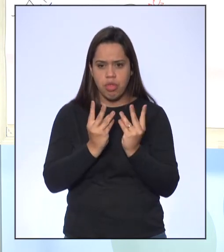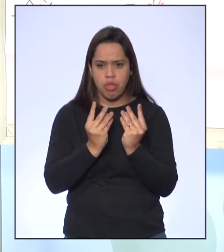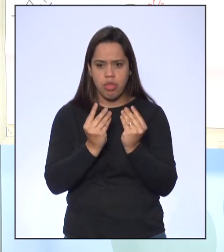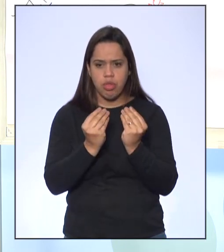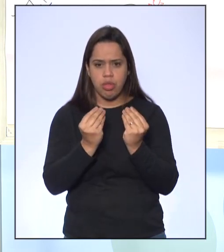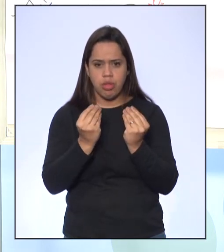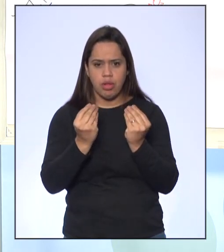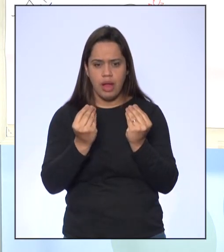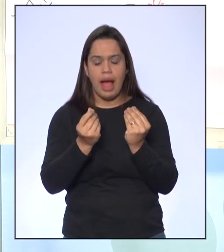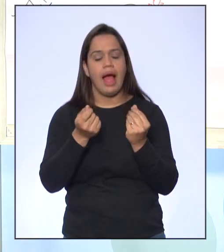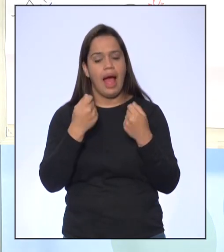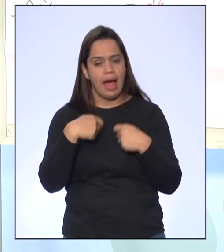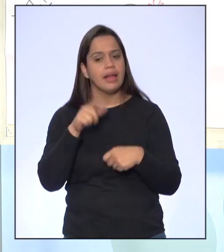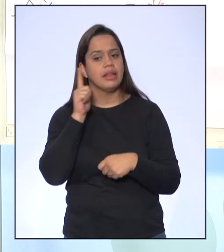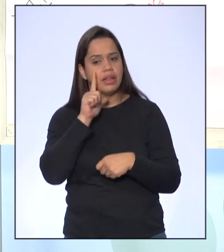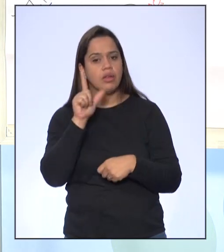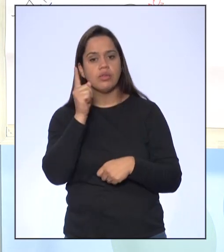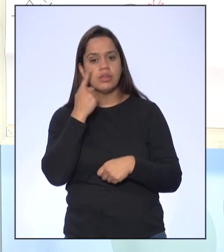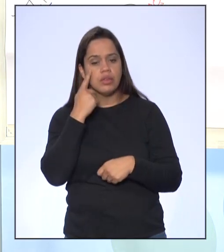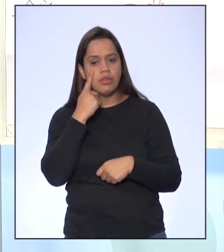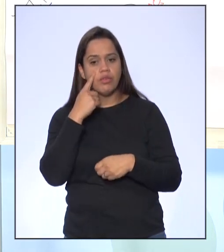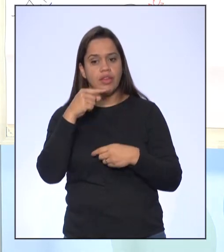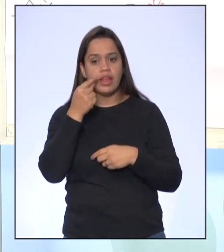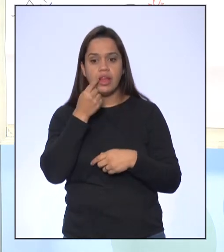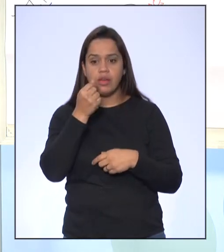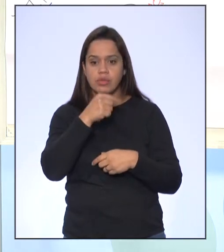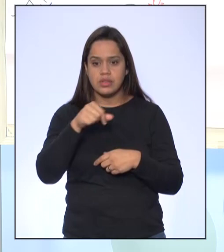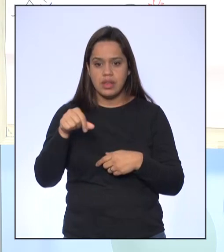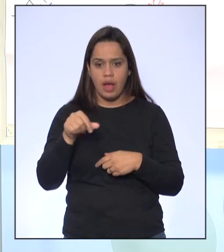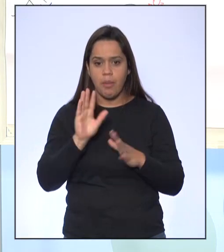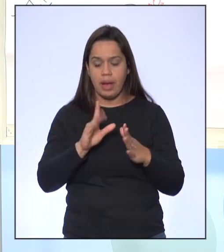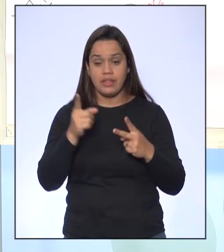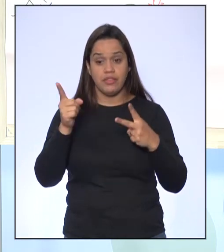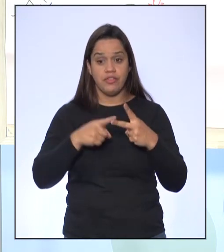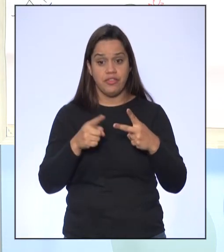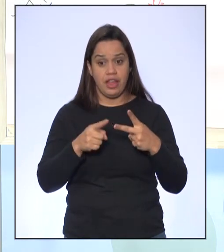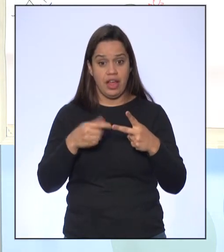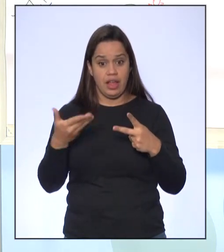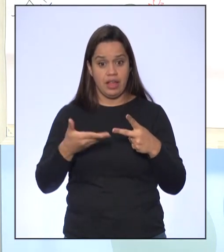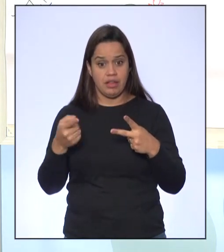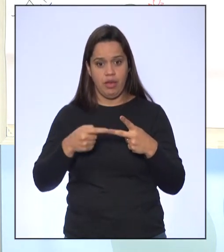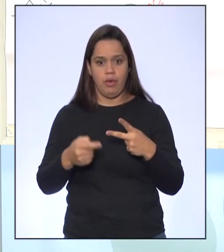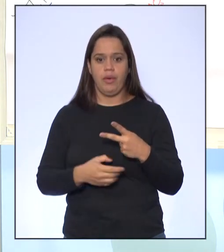observo o sal, né? Agora, observem este segundo caso.